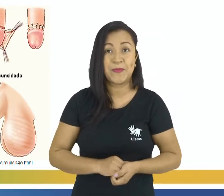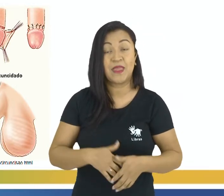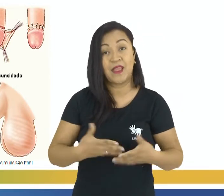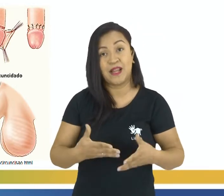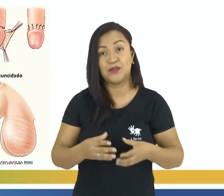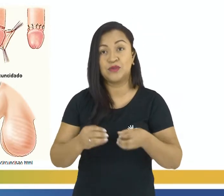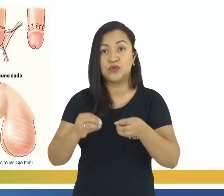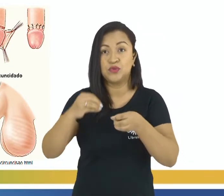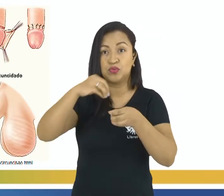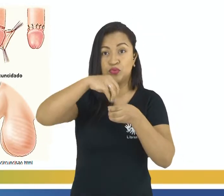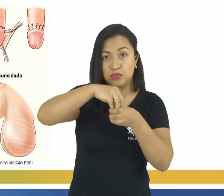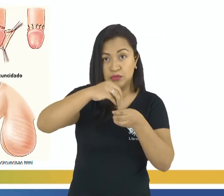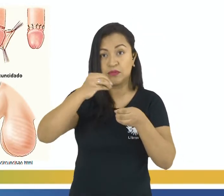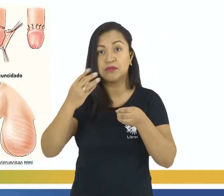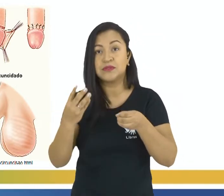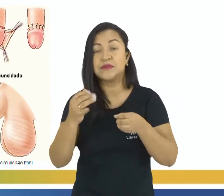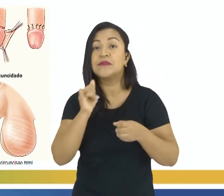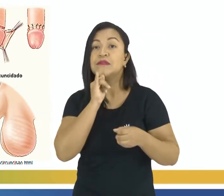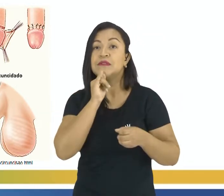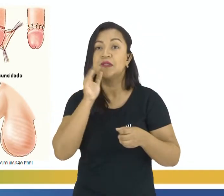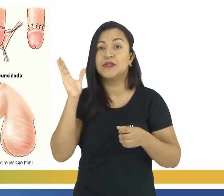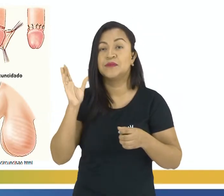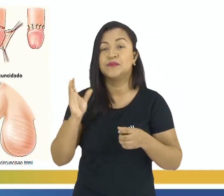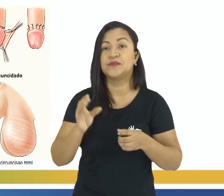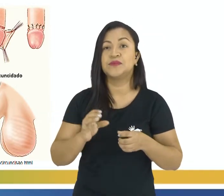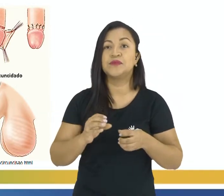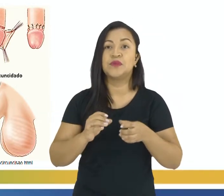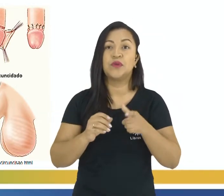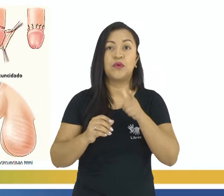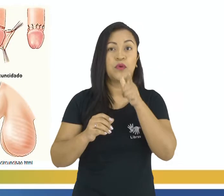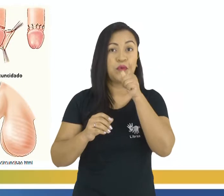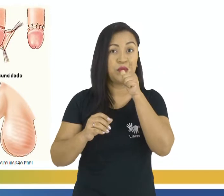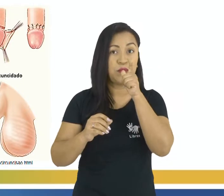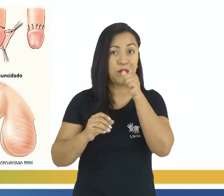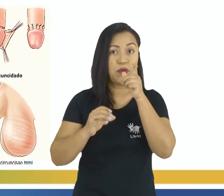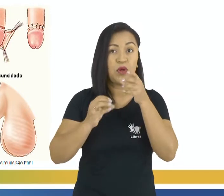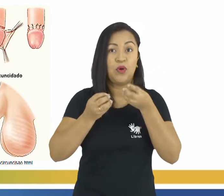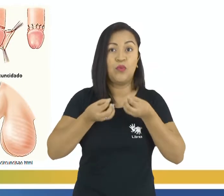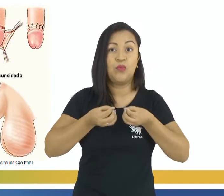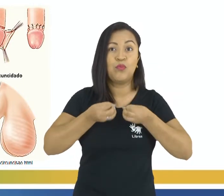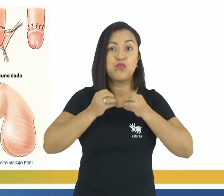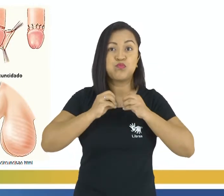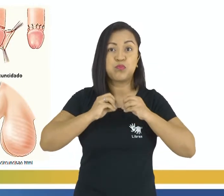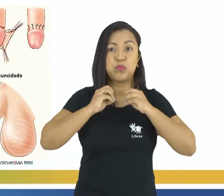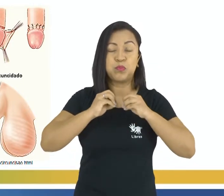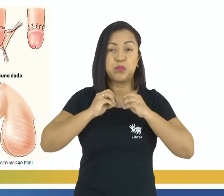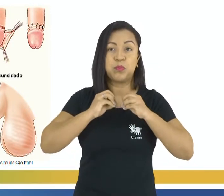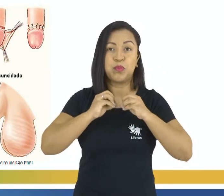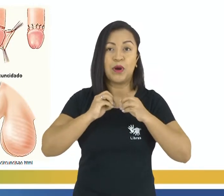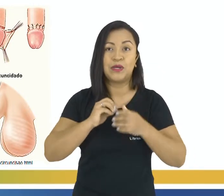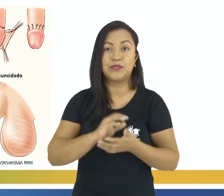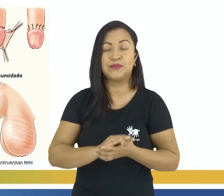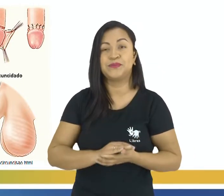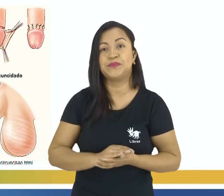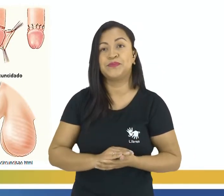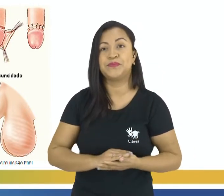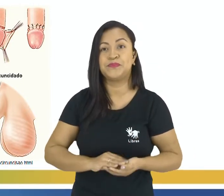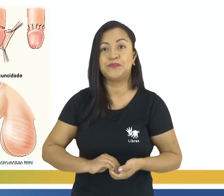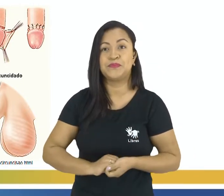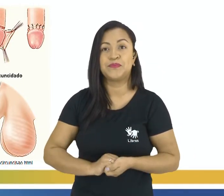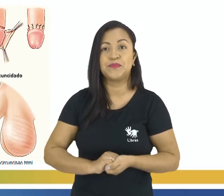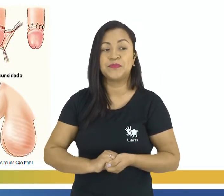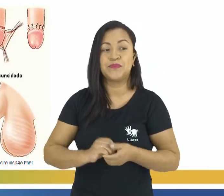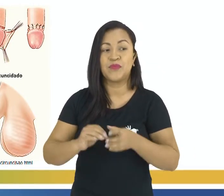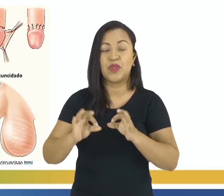órgãos externos, nós temos como um exemplo o escroto, que nós também chamamos de bolsa escrotal. Esse escroto ele é formado por